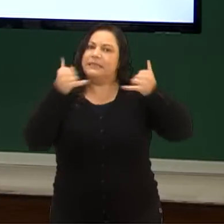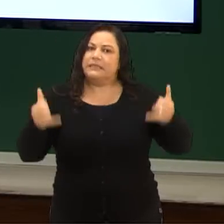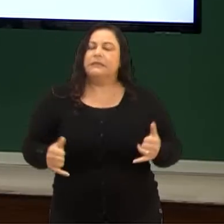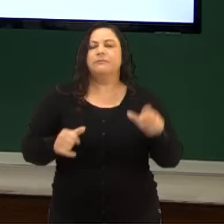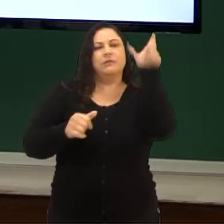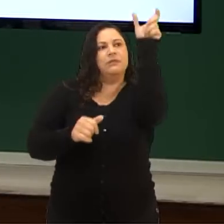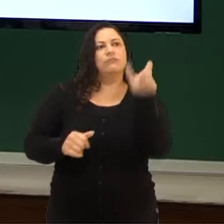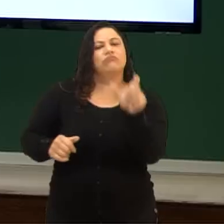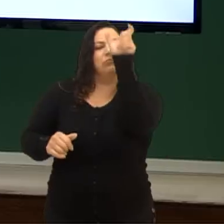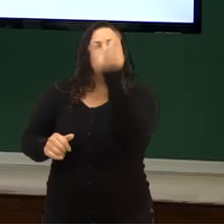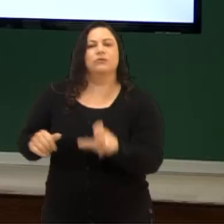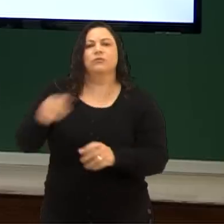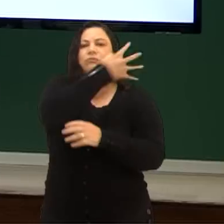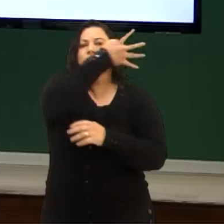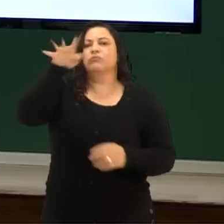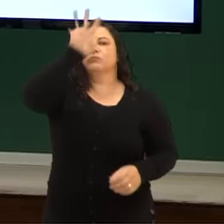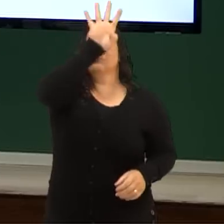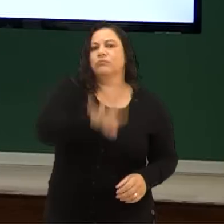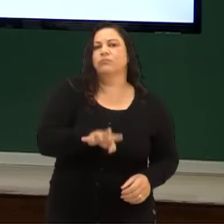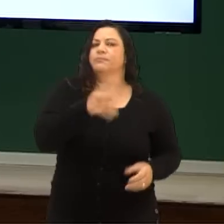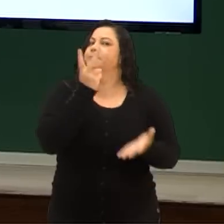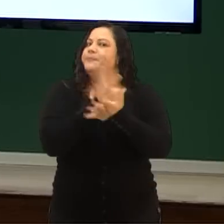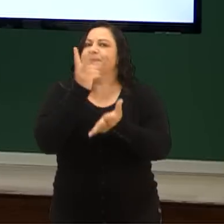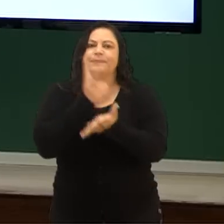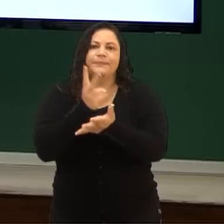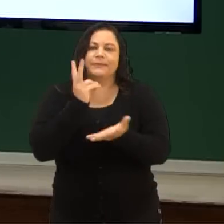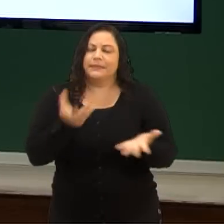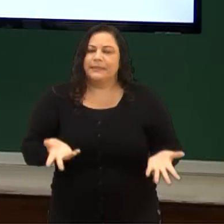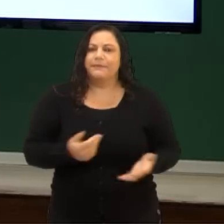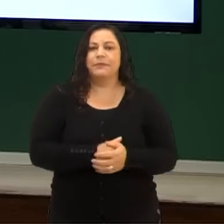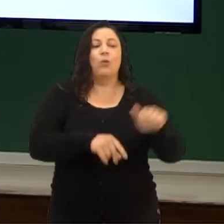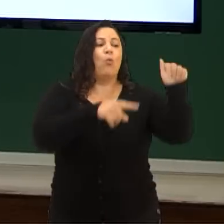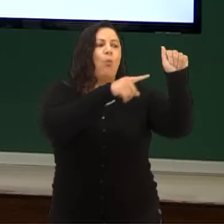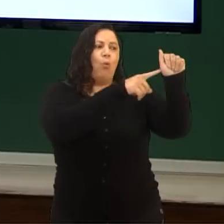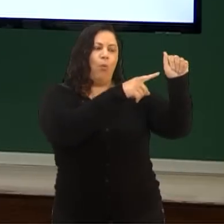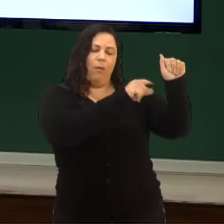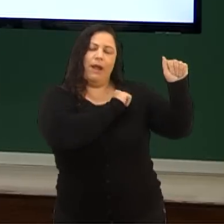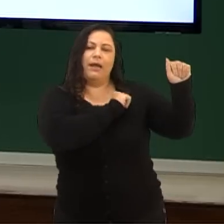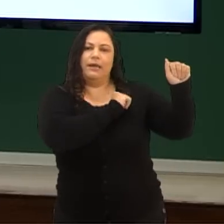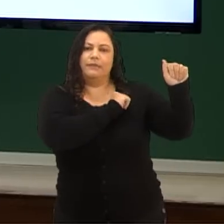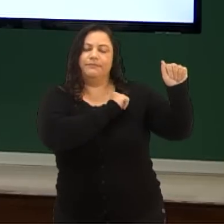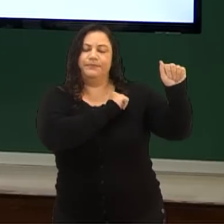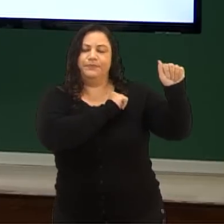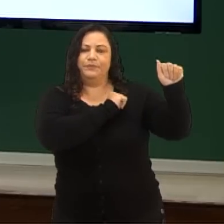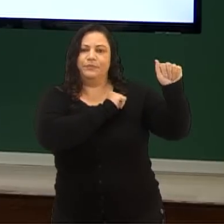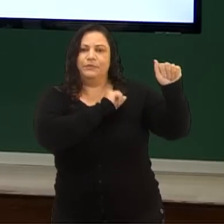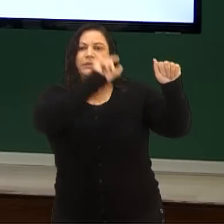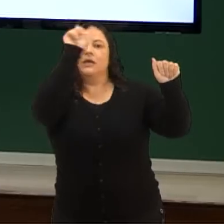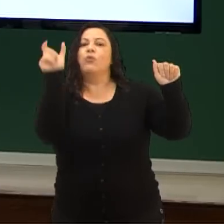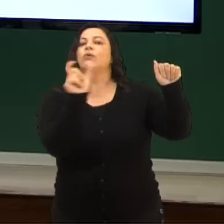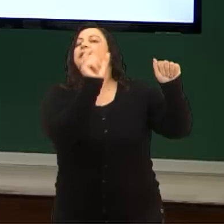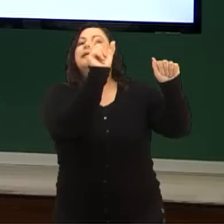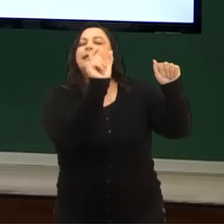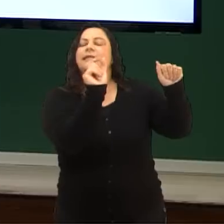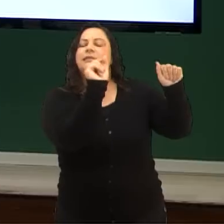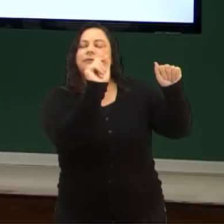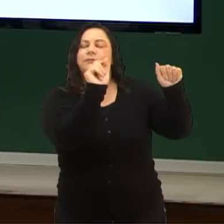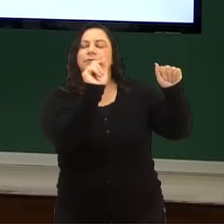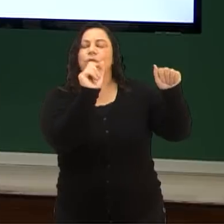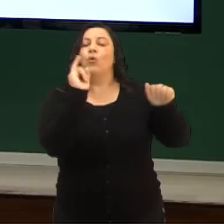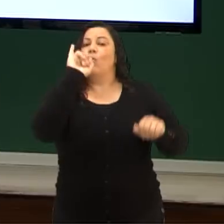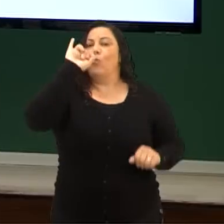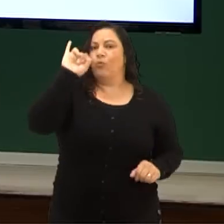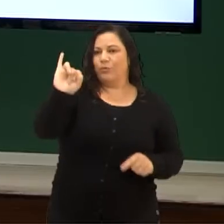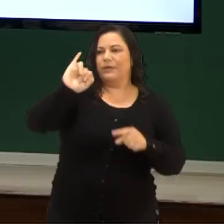atenção nisso. O A identifica o elemento. O I e o J identifica aonde ele está. Por